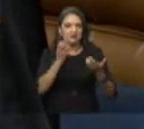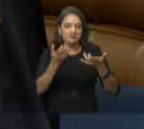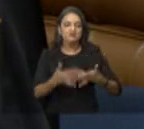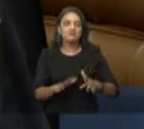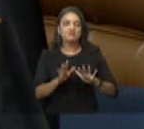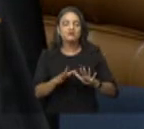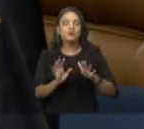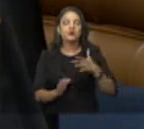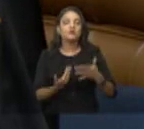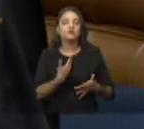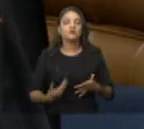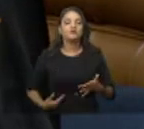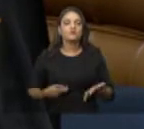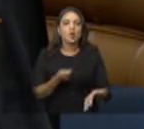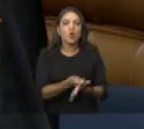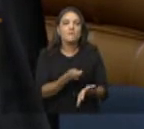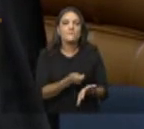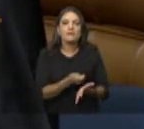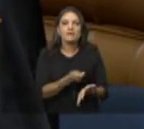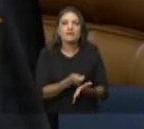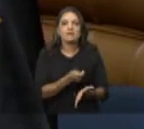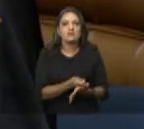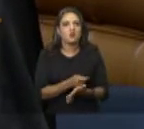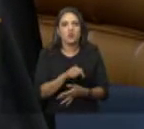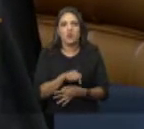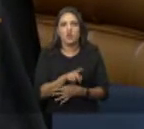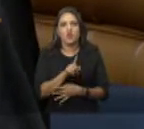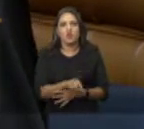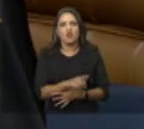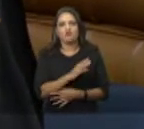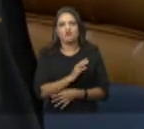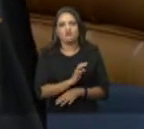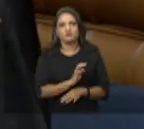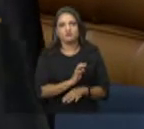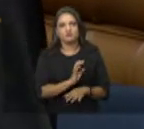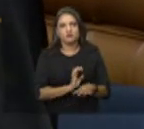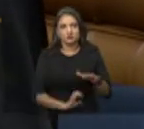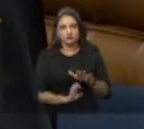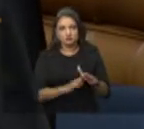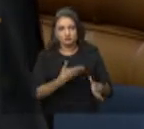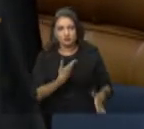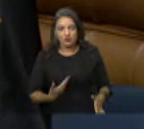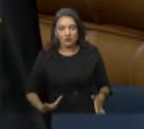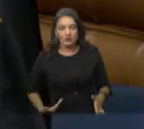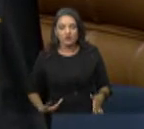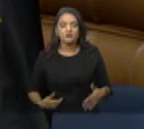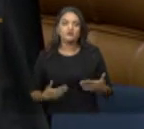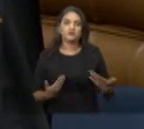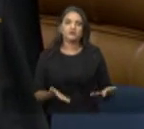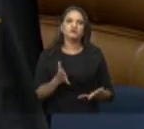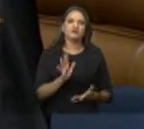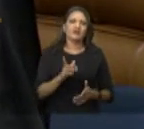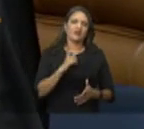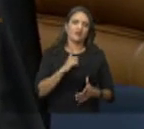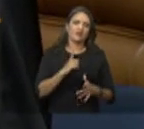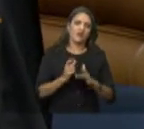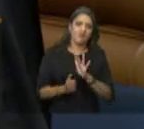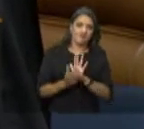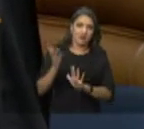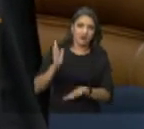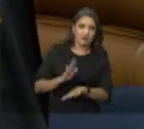inequívoco intransponível e deveria ser que já foi várias vezes